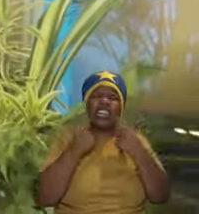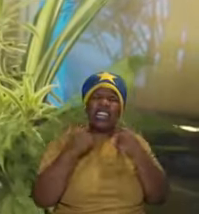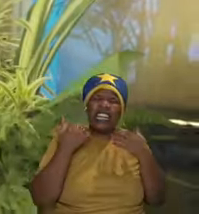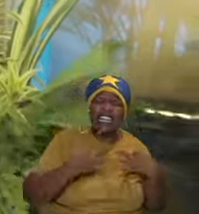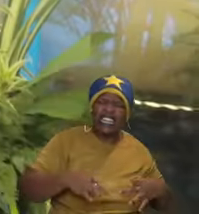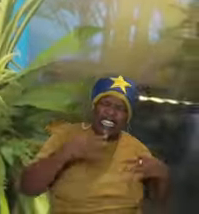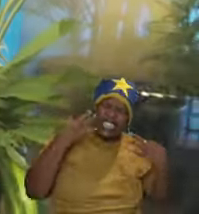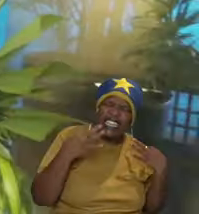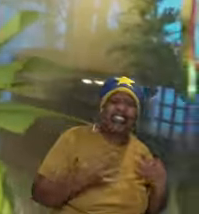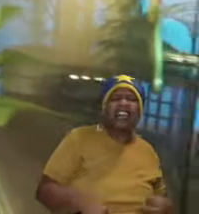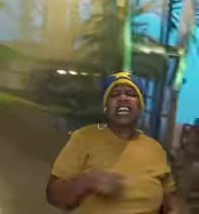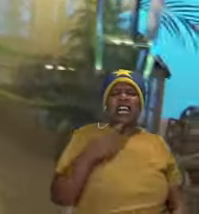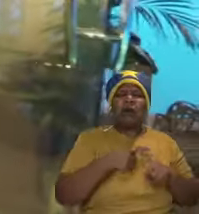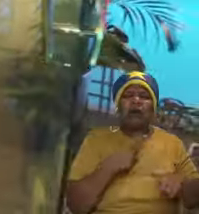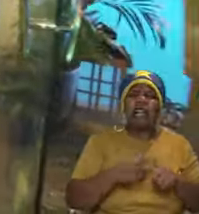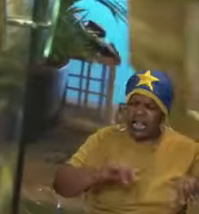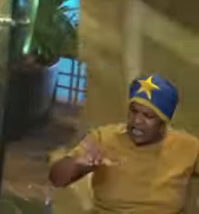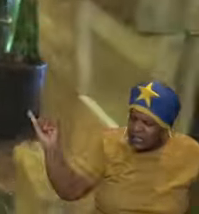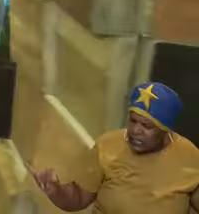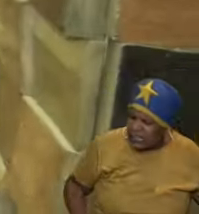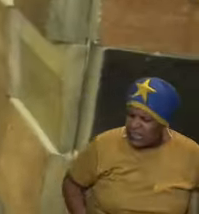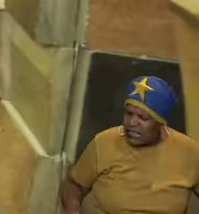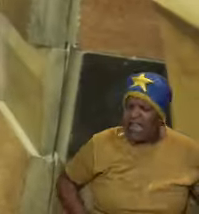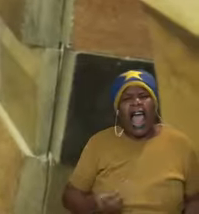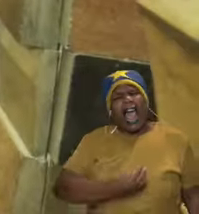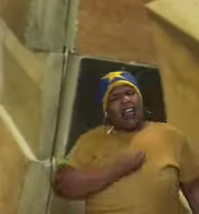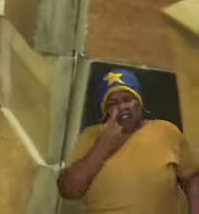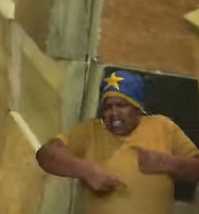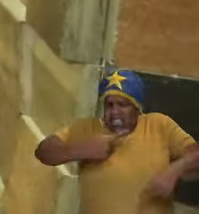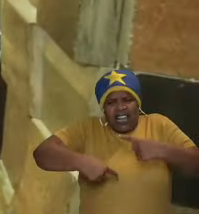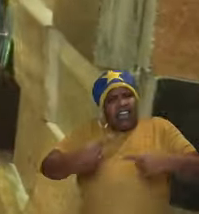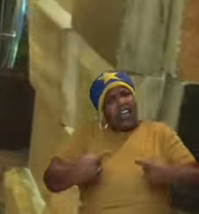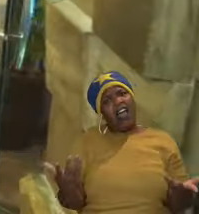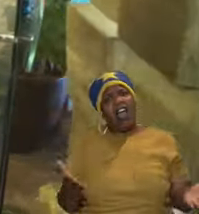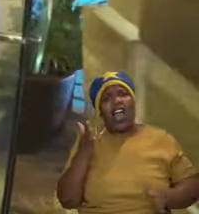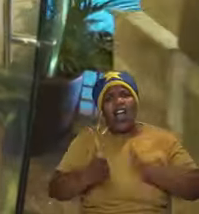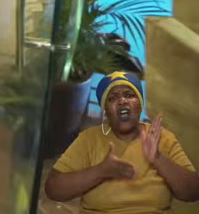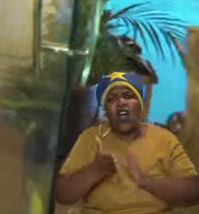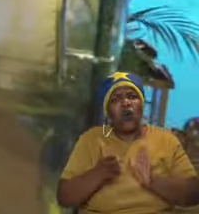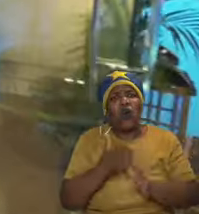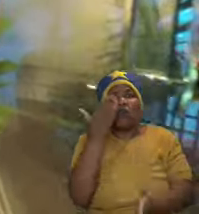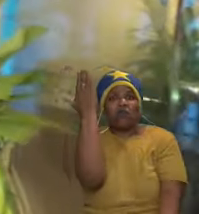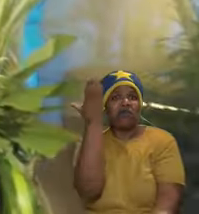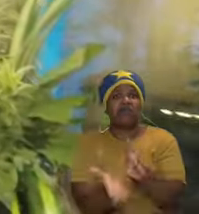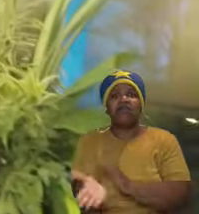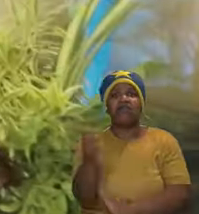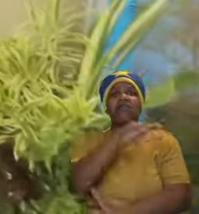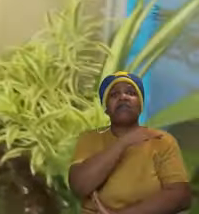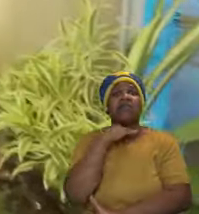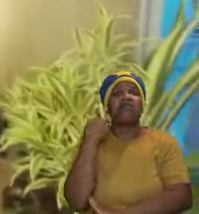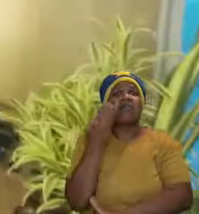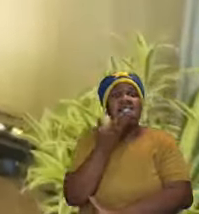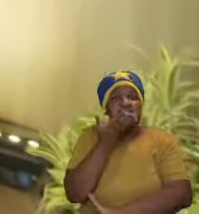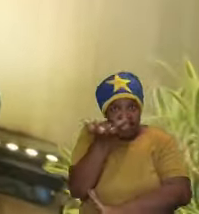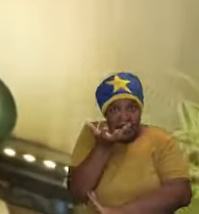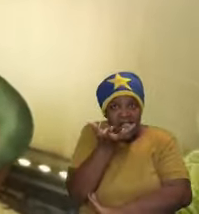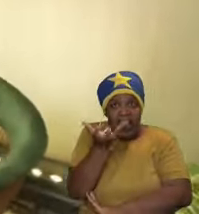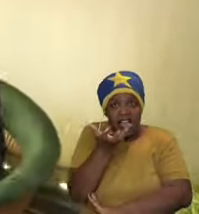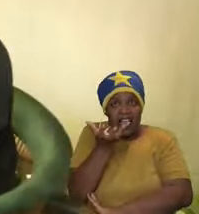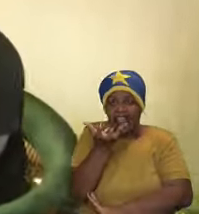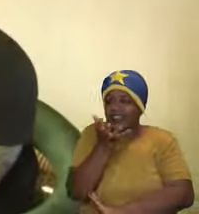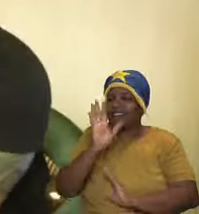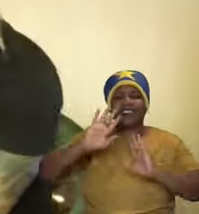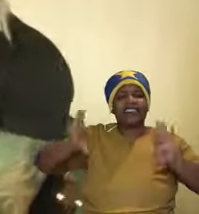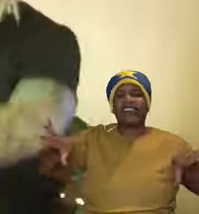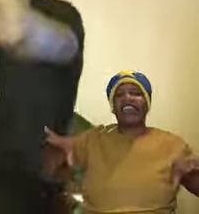custo. E por que sofrer se essa vida é um rolê? Na corrida pelo ouro, quem vai preferir morrer? Sem corte, traz